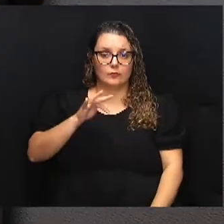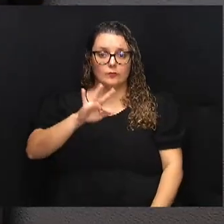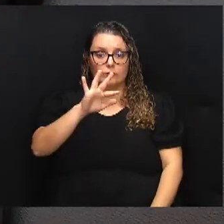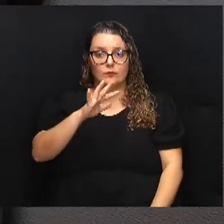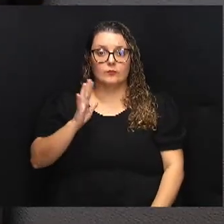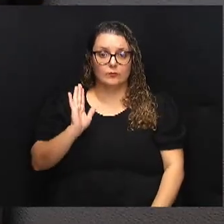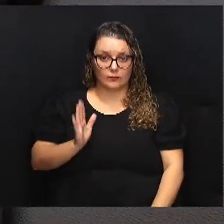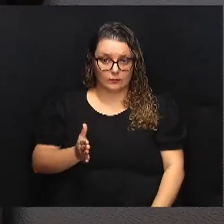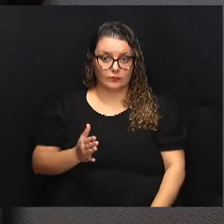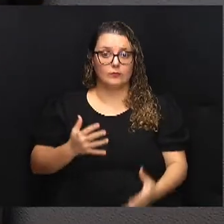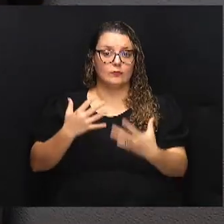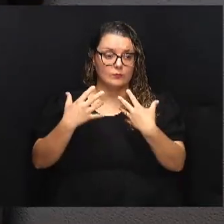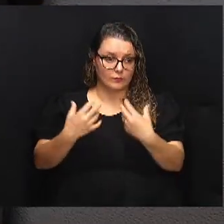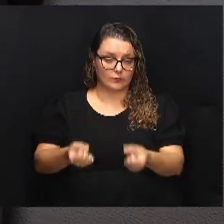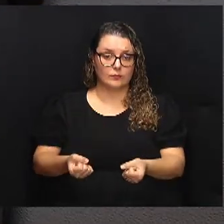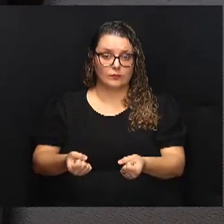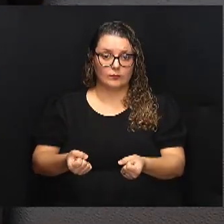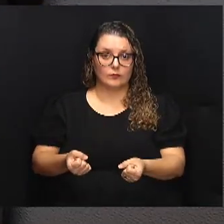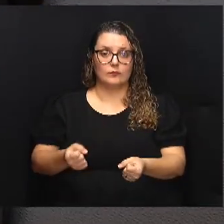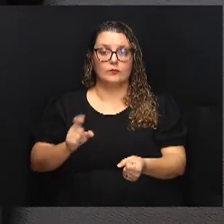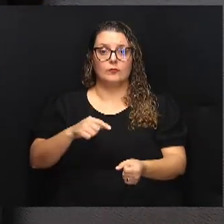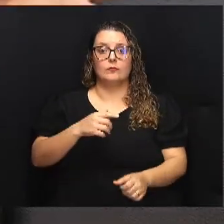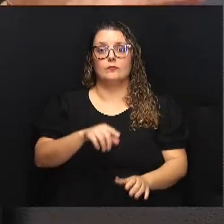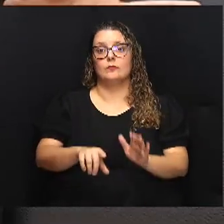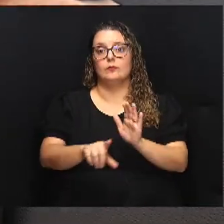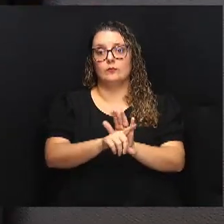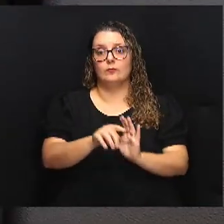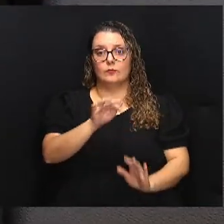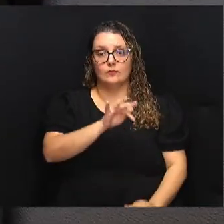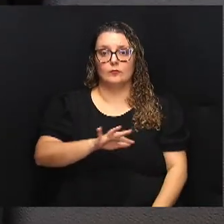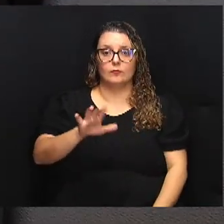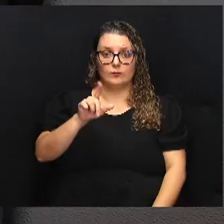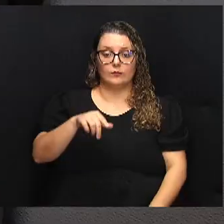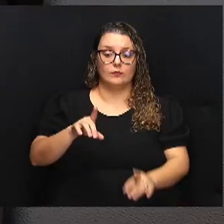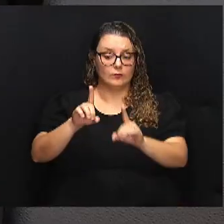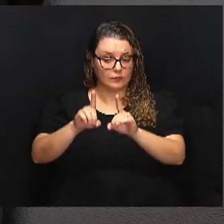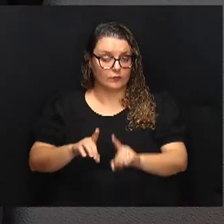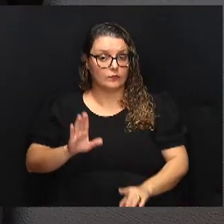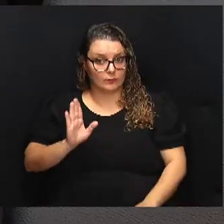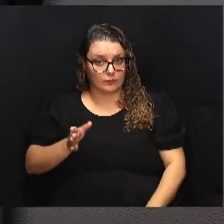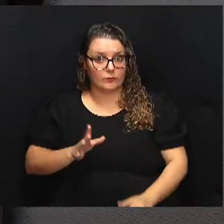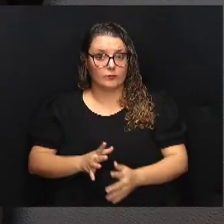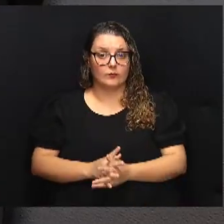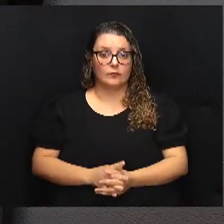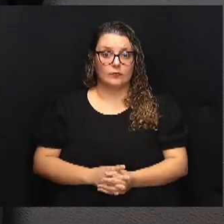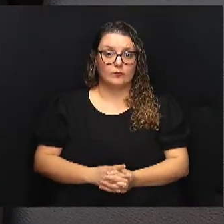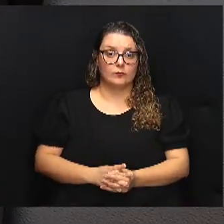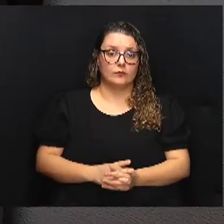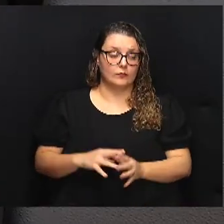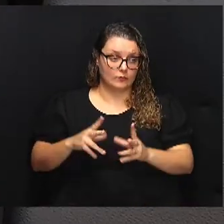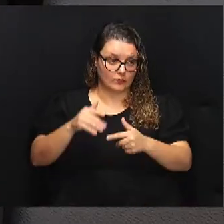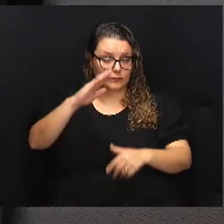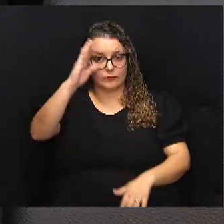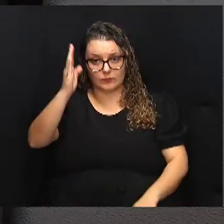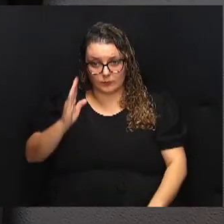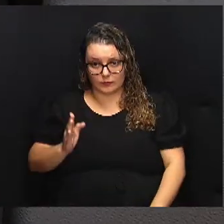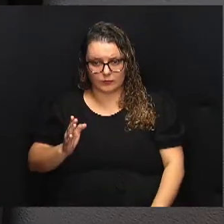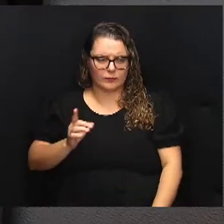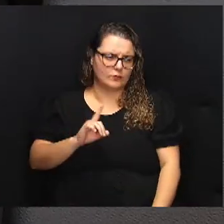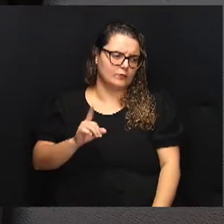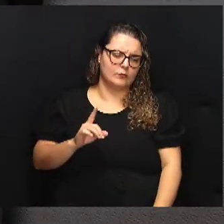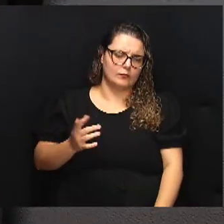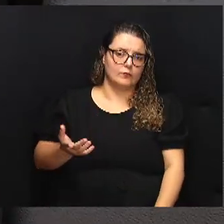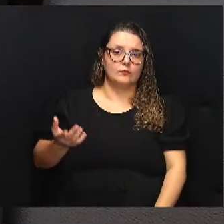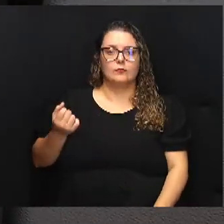já também sancionou, então é federal, então é uma deficiência já em todo o Brasil. Não era em